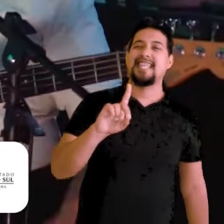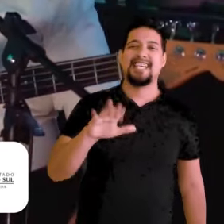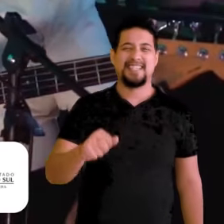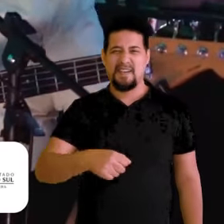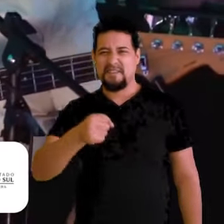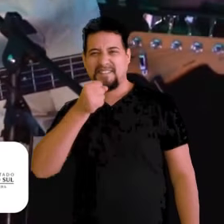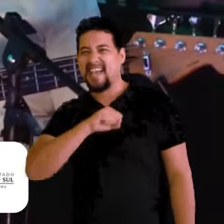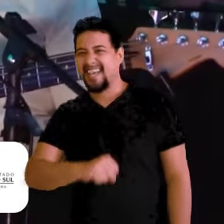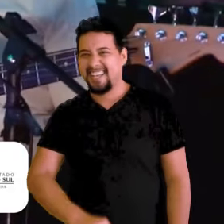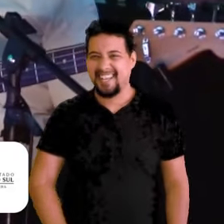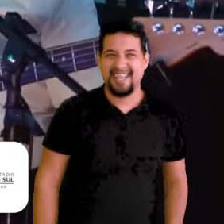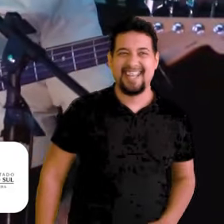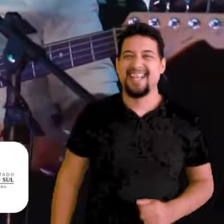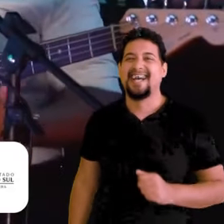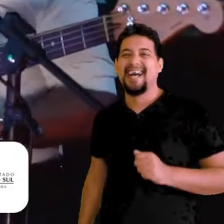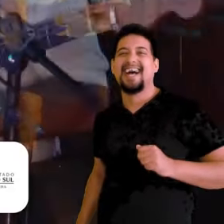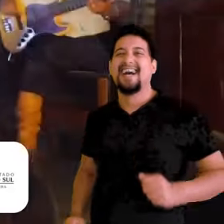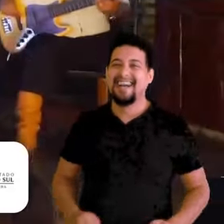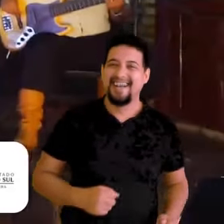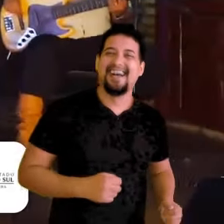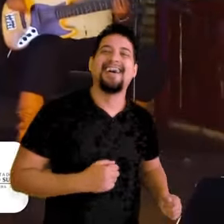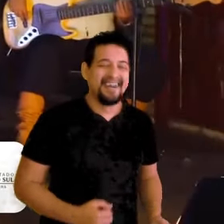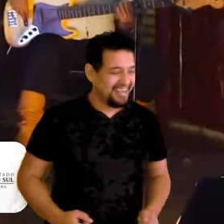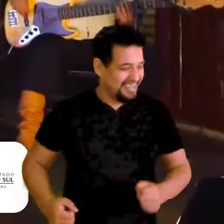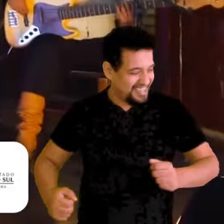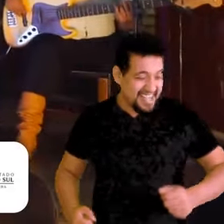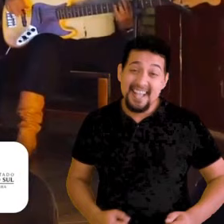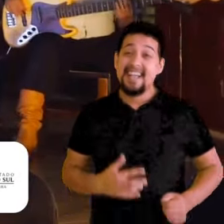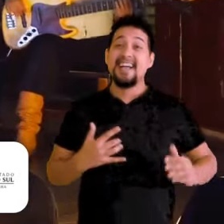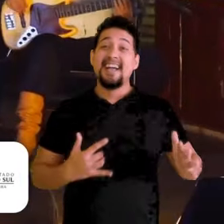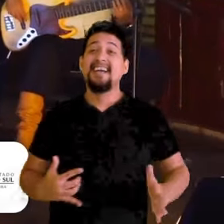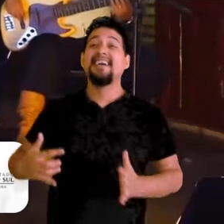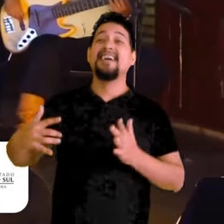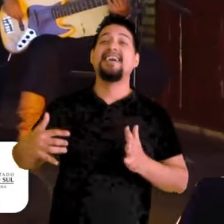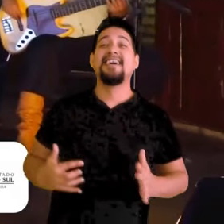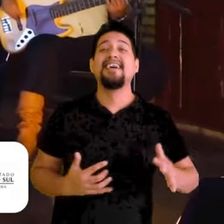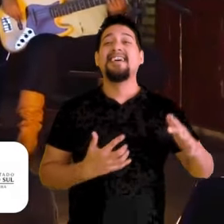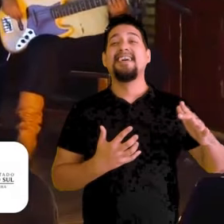jeito assim. Vamos lá.